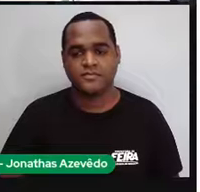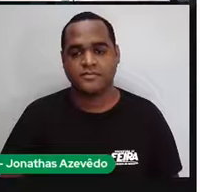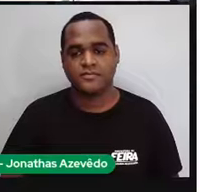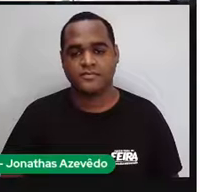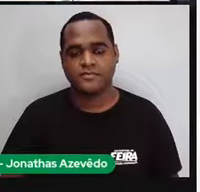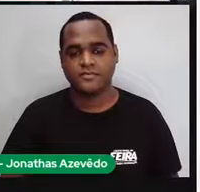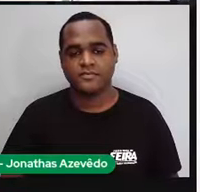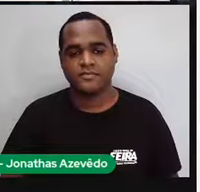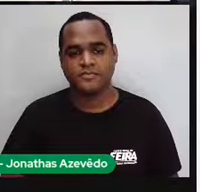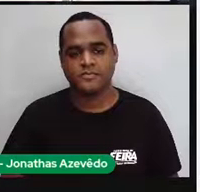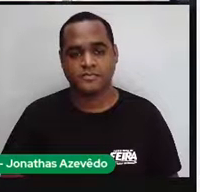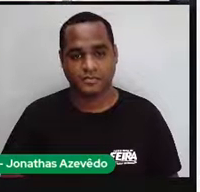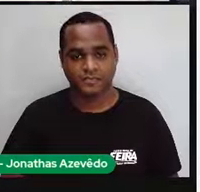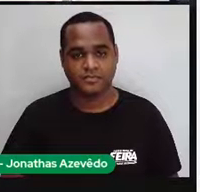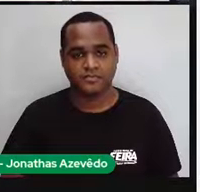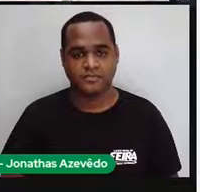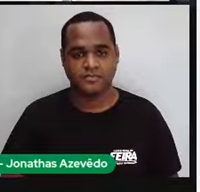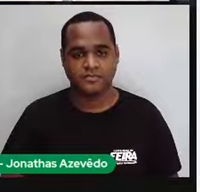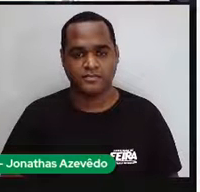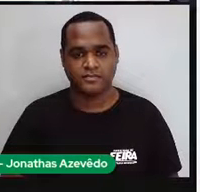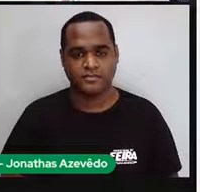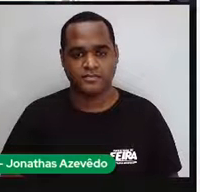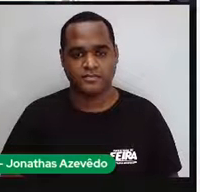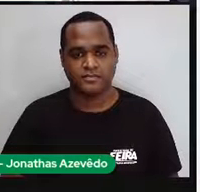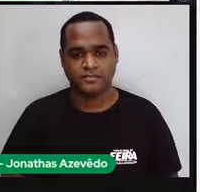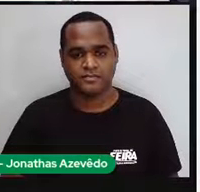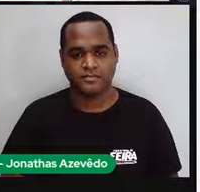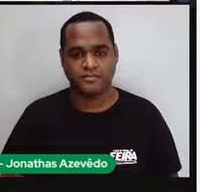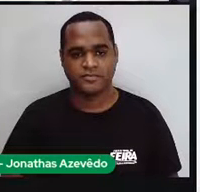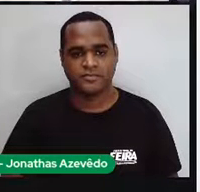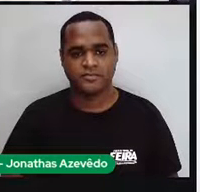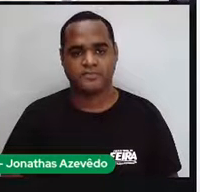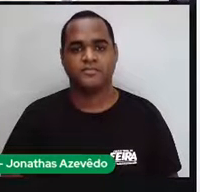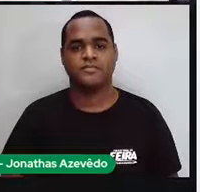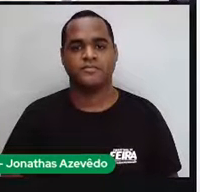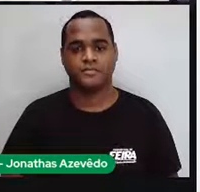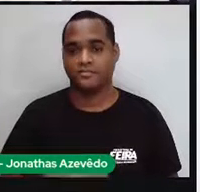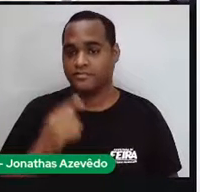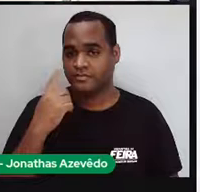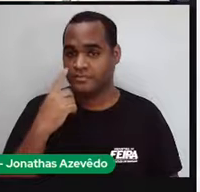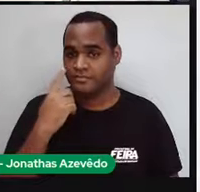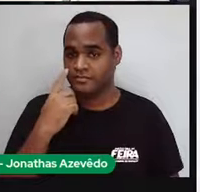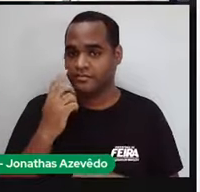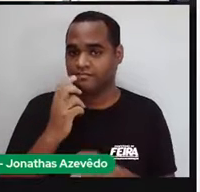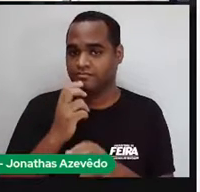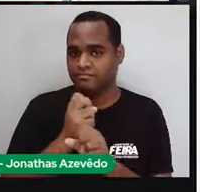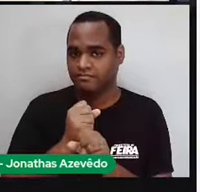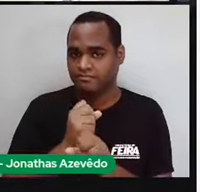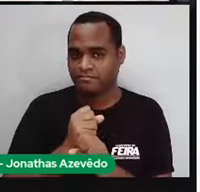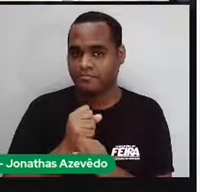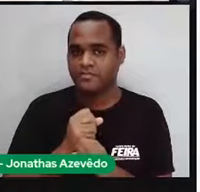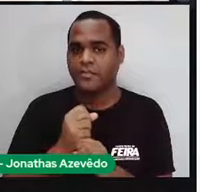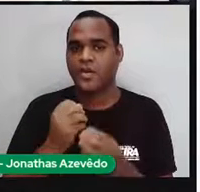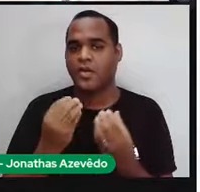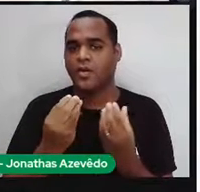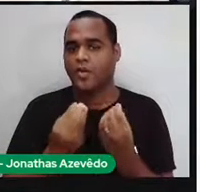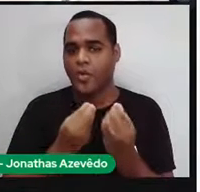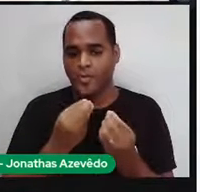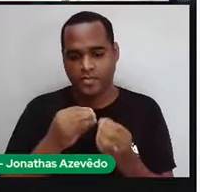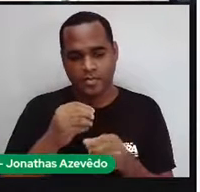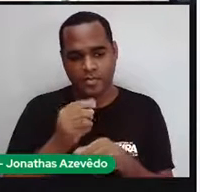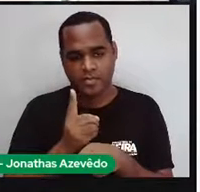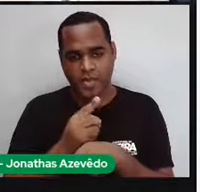G1 o cronômetro Tá bom vamos deixar ela aqui por